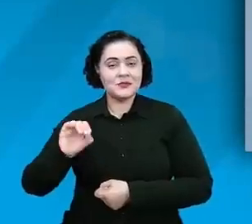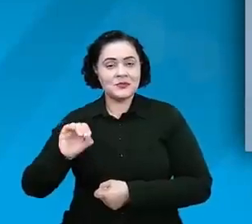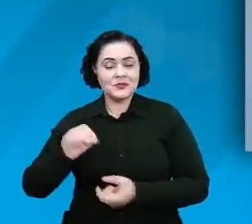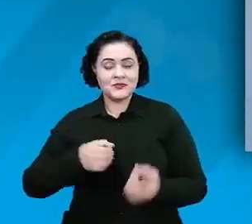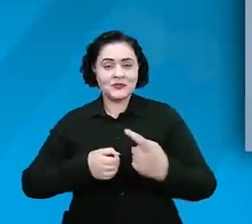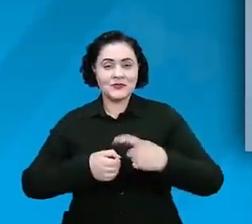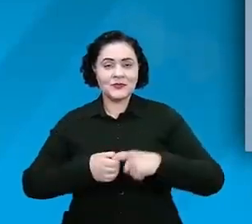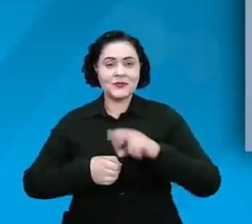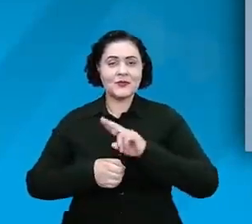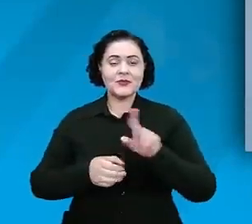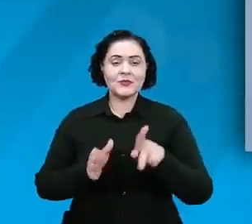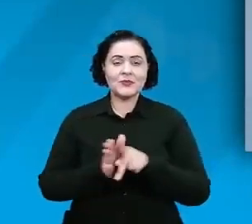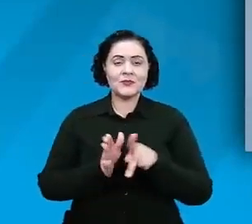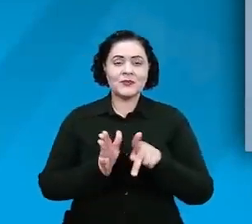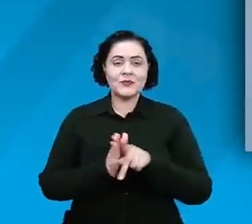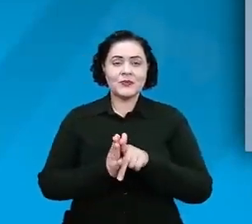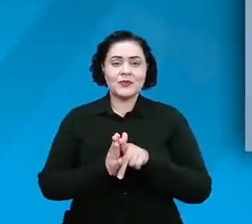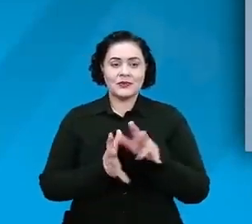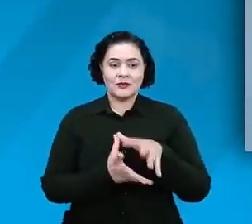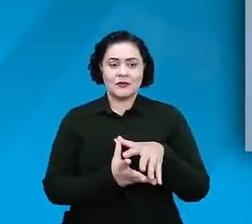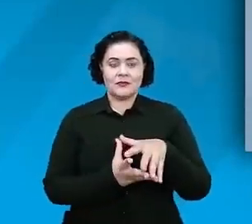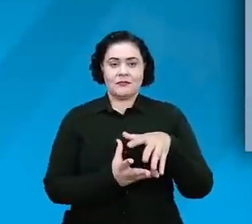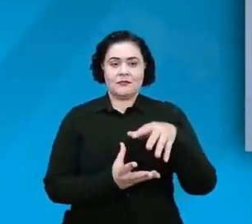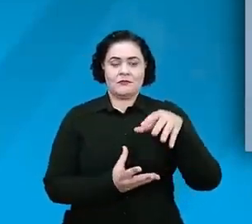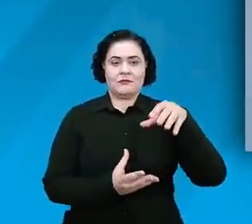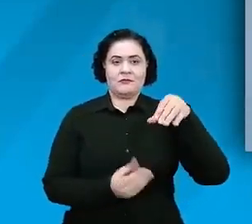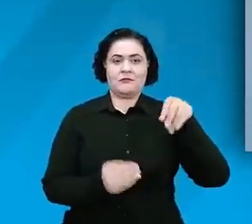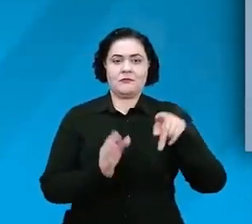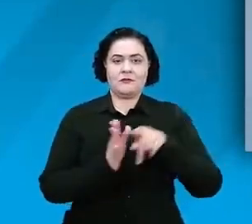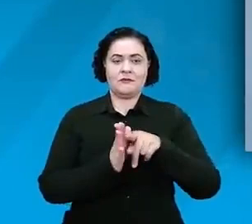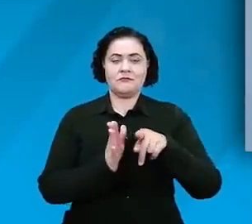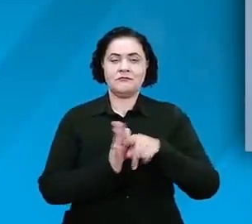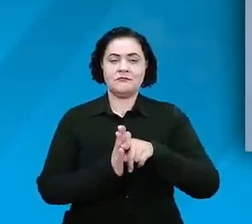nome de Os Fantasmas da Mente.